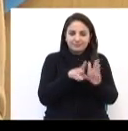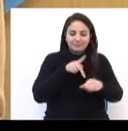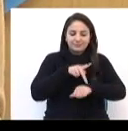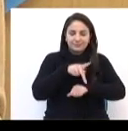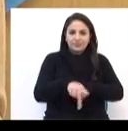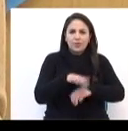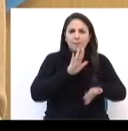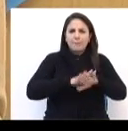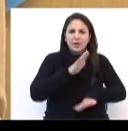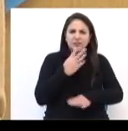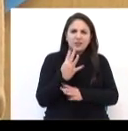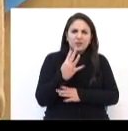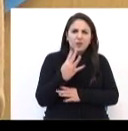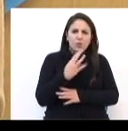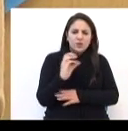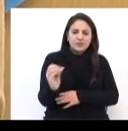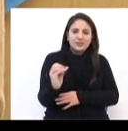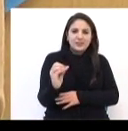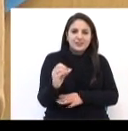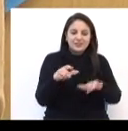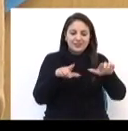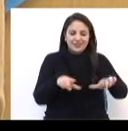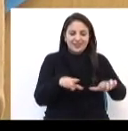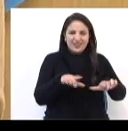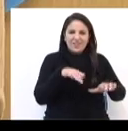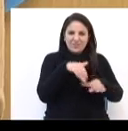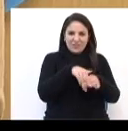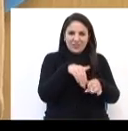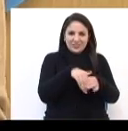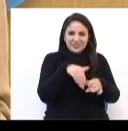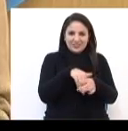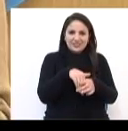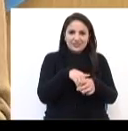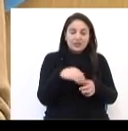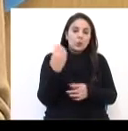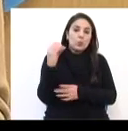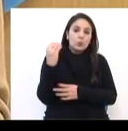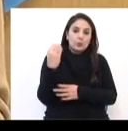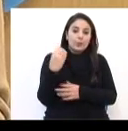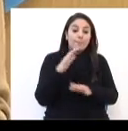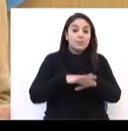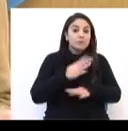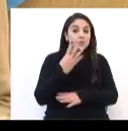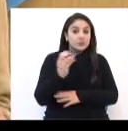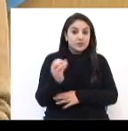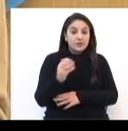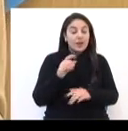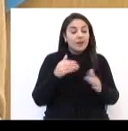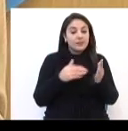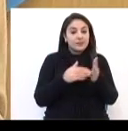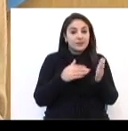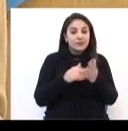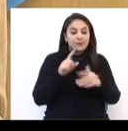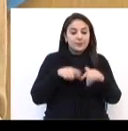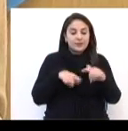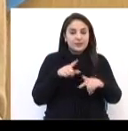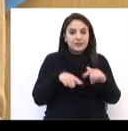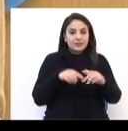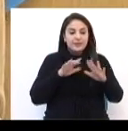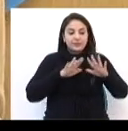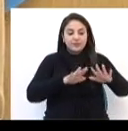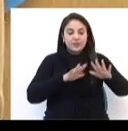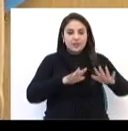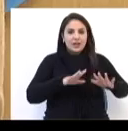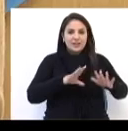Chegaram em Passo Fundo mais de 400 urnas eletrônicas para as eleições de outubro. Até lá, os equipamentos ficarão